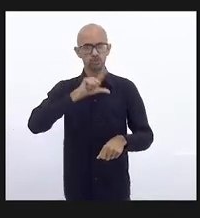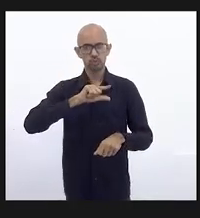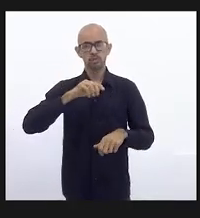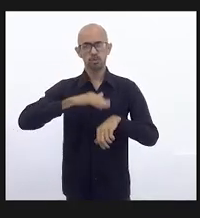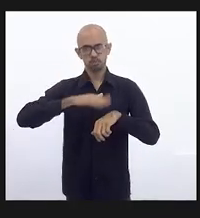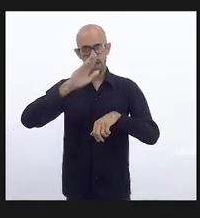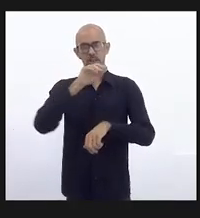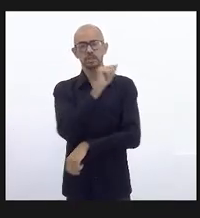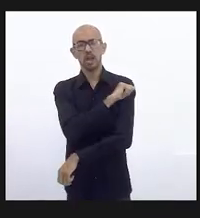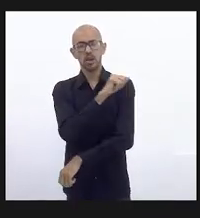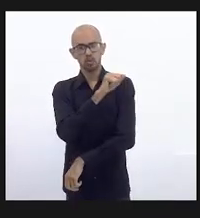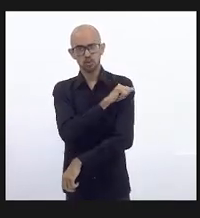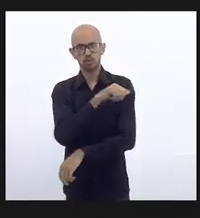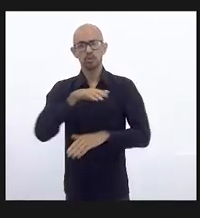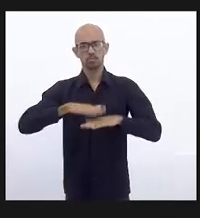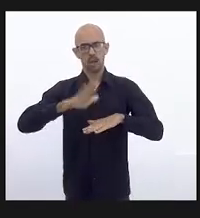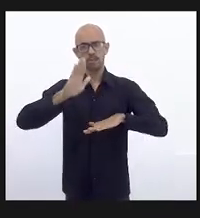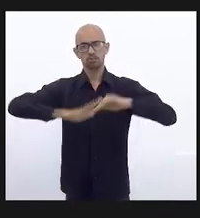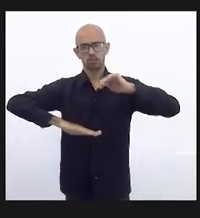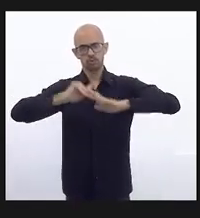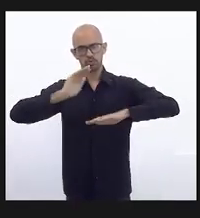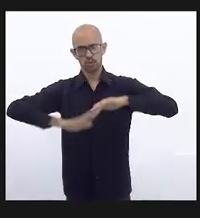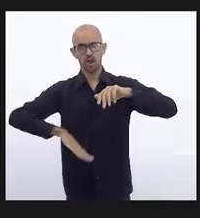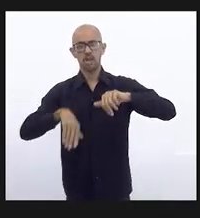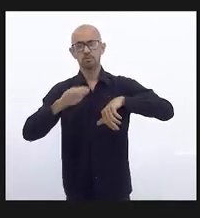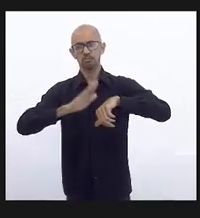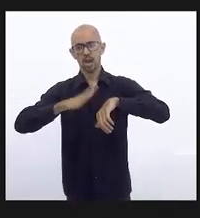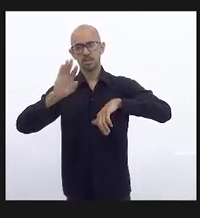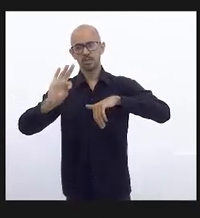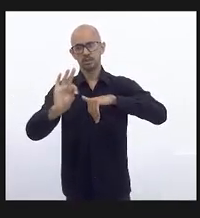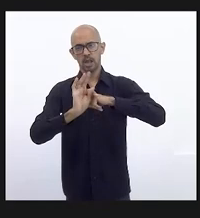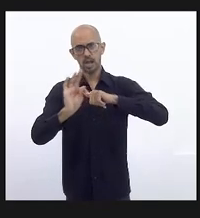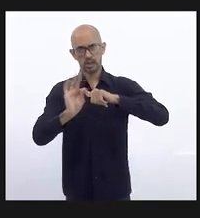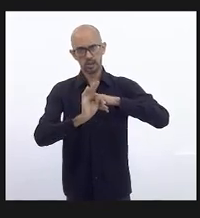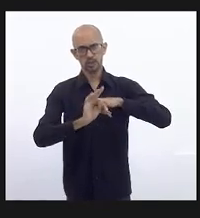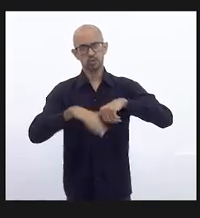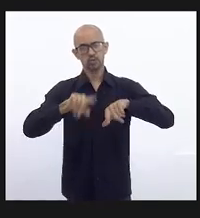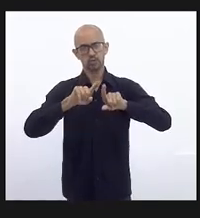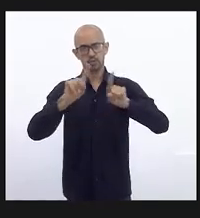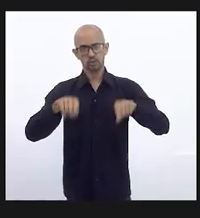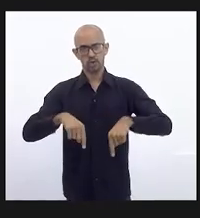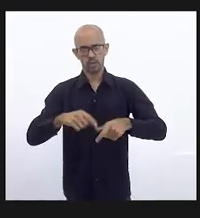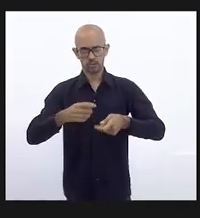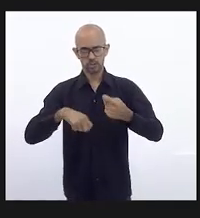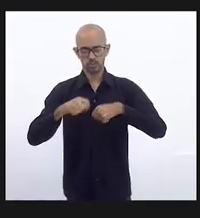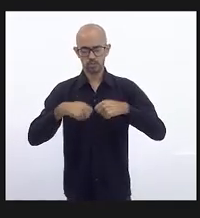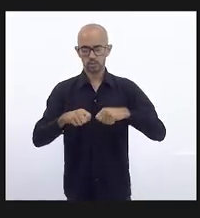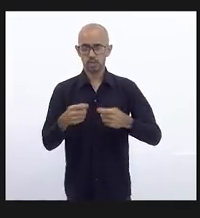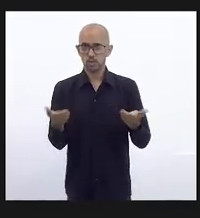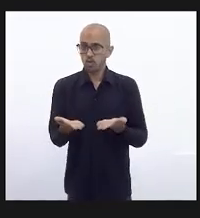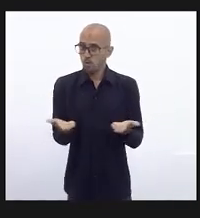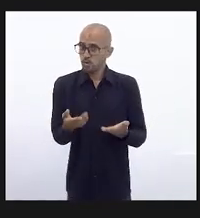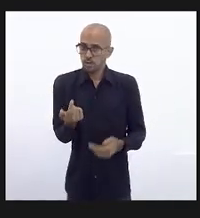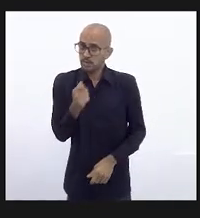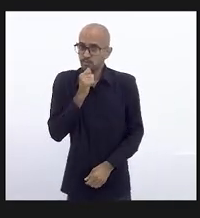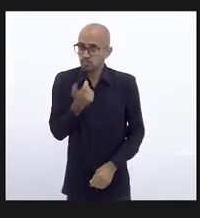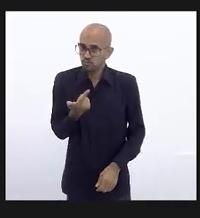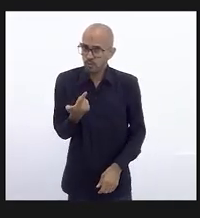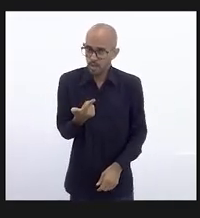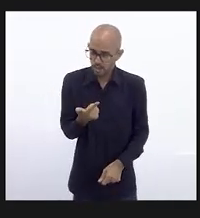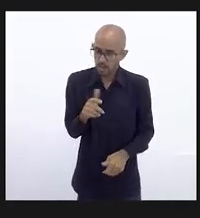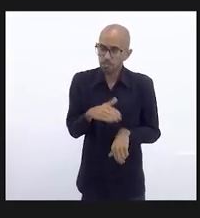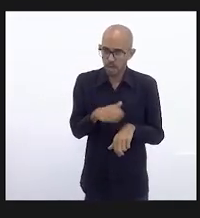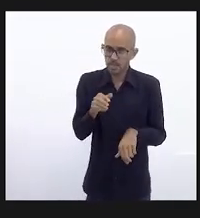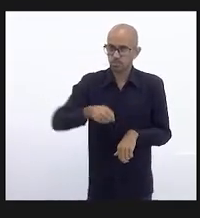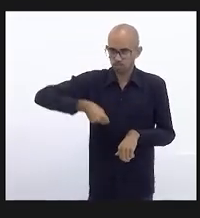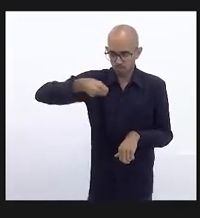estudantes, mais profissionais, mais técnicos, funcionários administrativos que hoje não tem nenhum, mais bolsas,